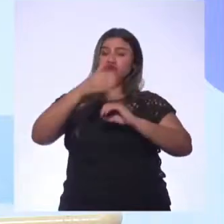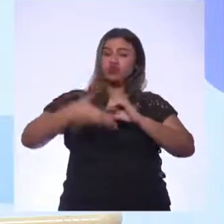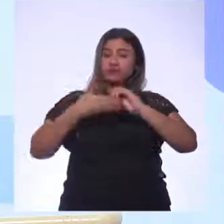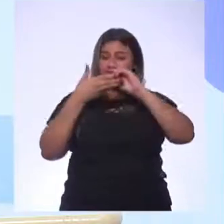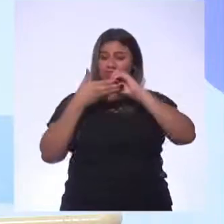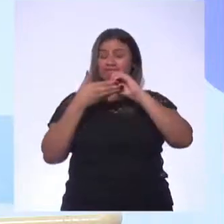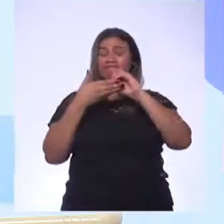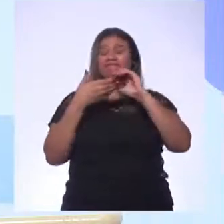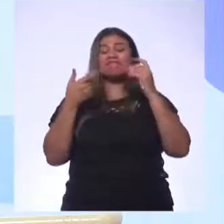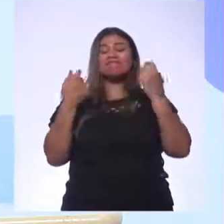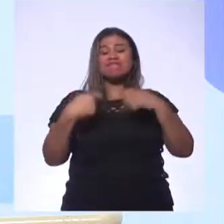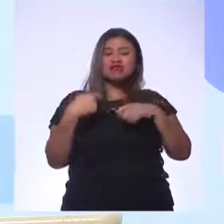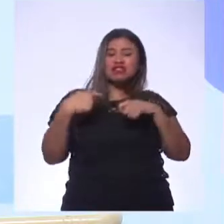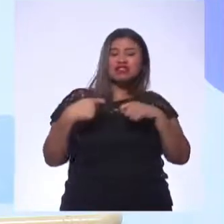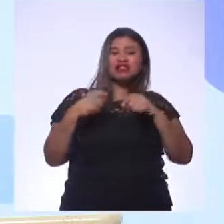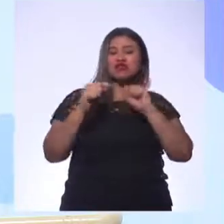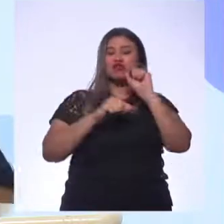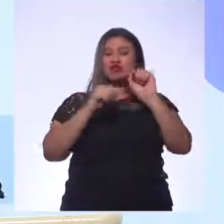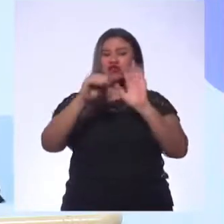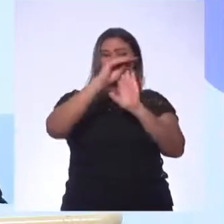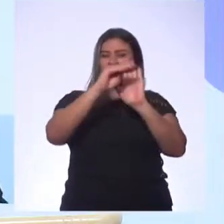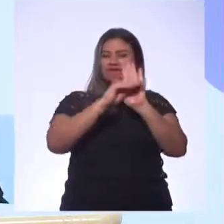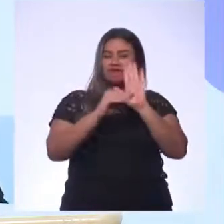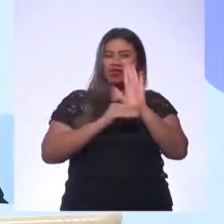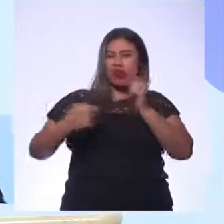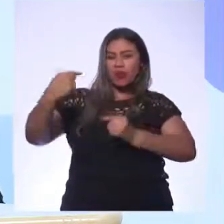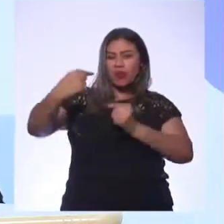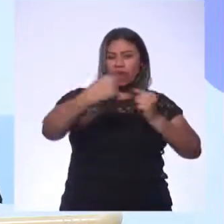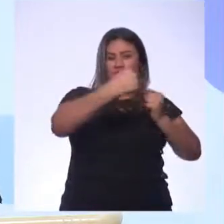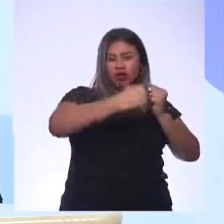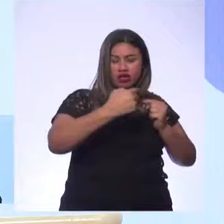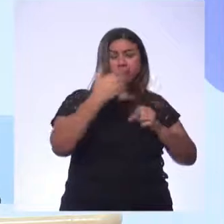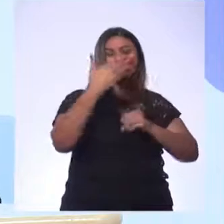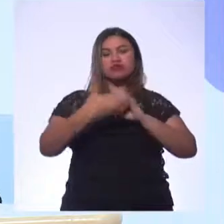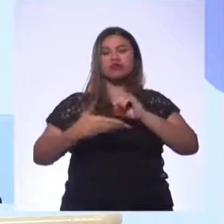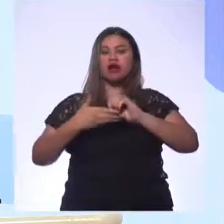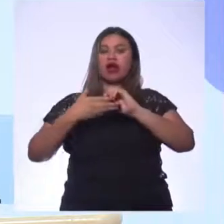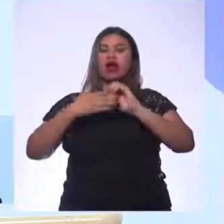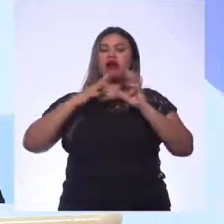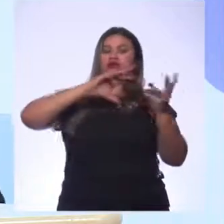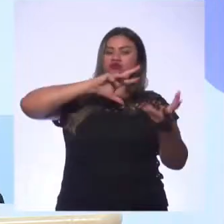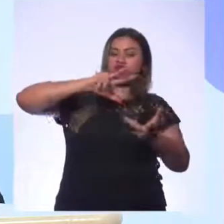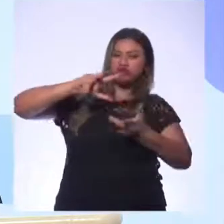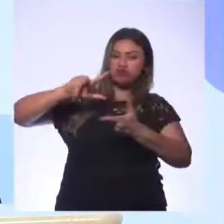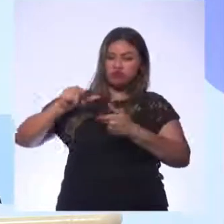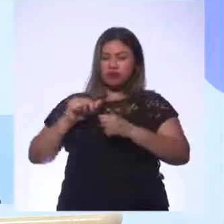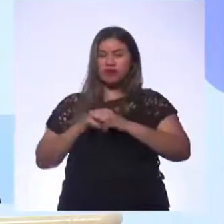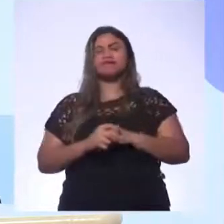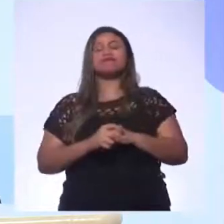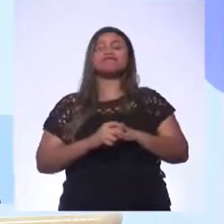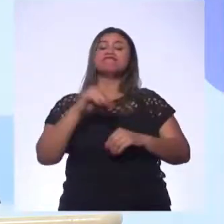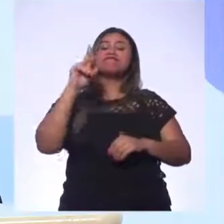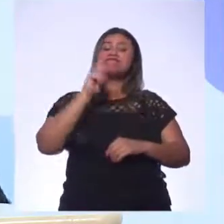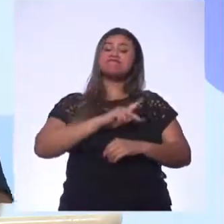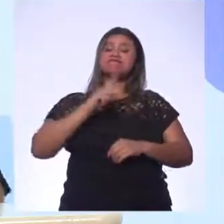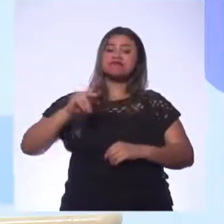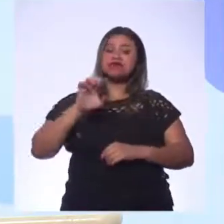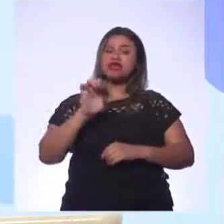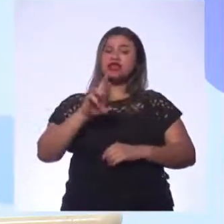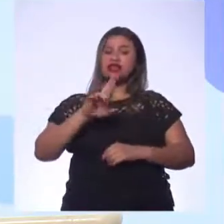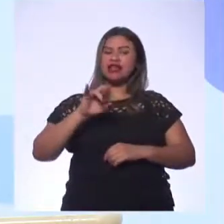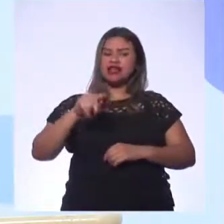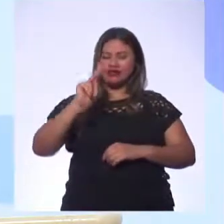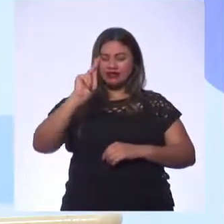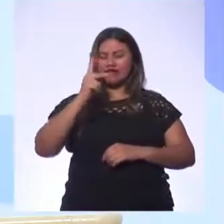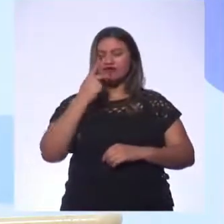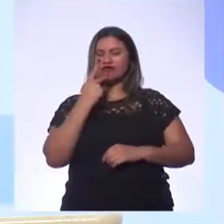requer uma política de sustentabilidade global. Né? Já o professor Eric, né, diz: